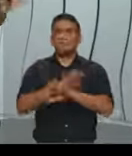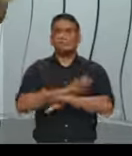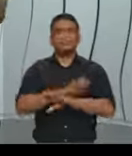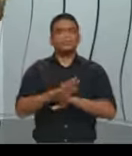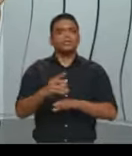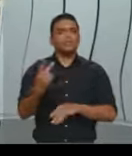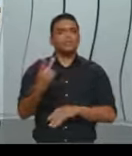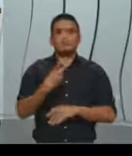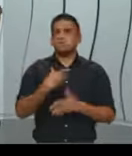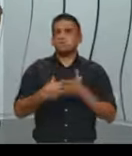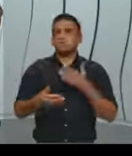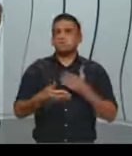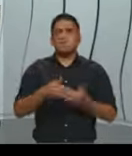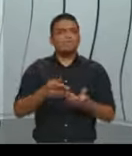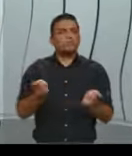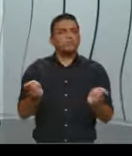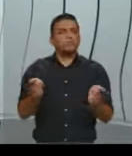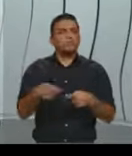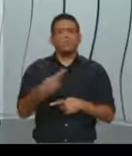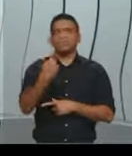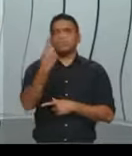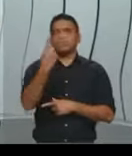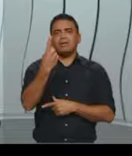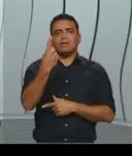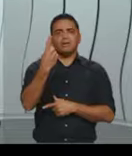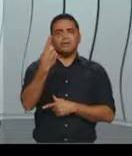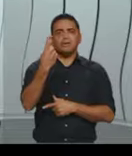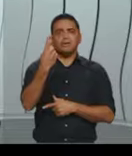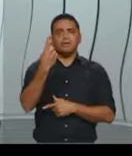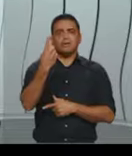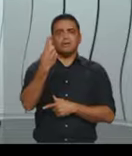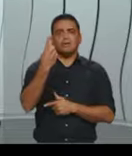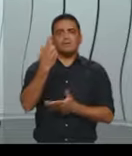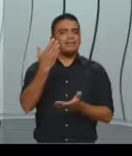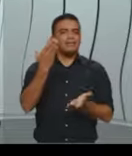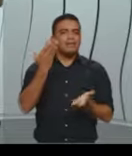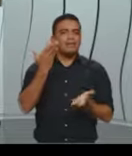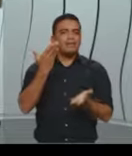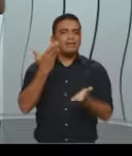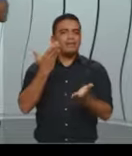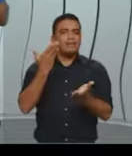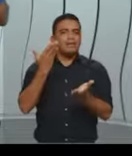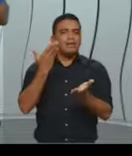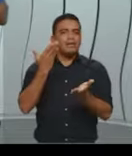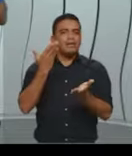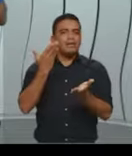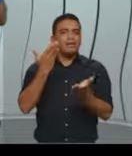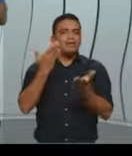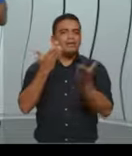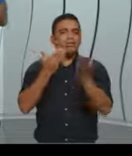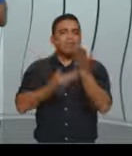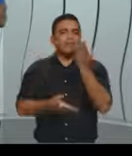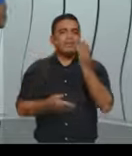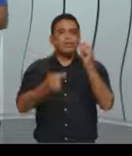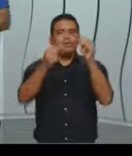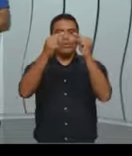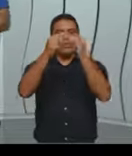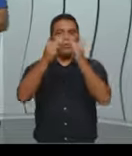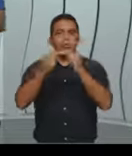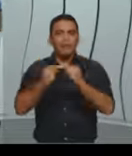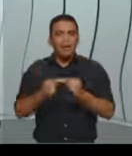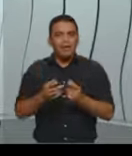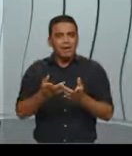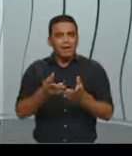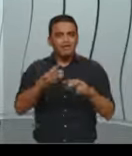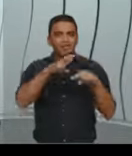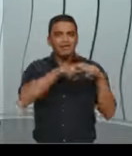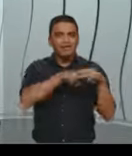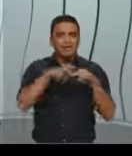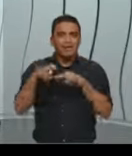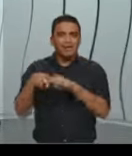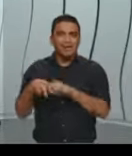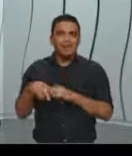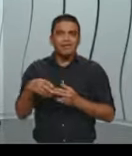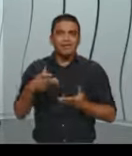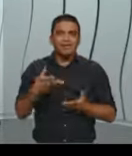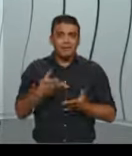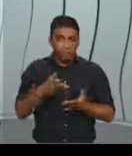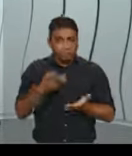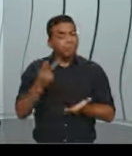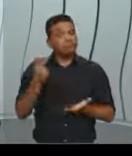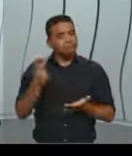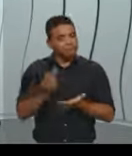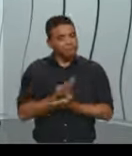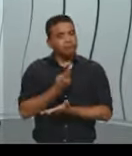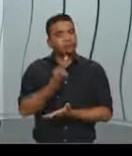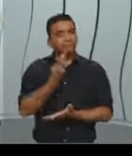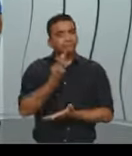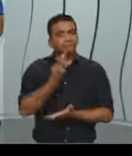dois, uma possibilidade. Já perdi uma possibilidade de assentarmos na poltrona. Beleza? Acontece